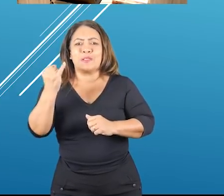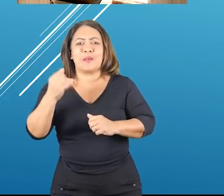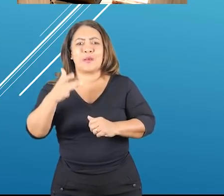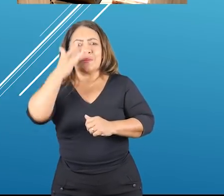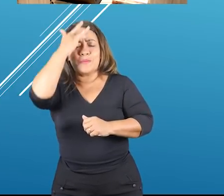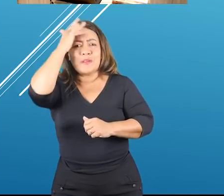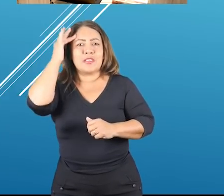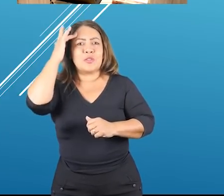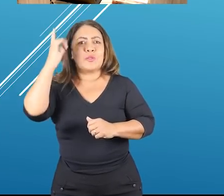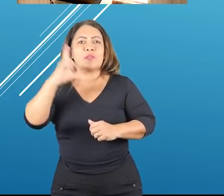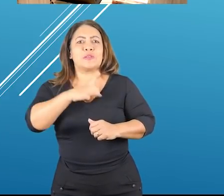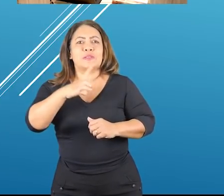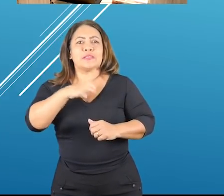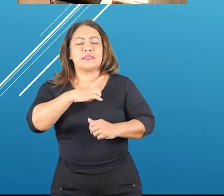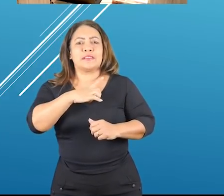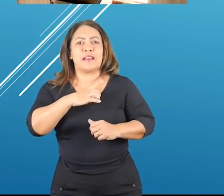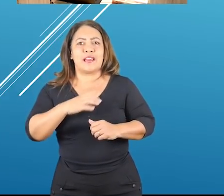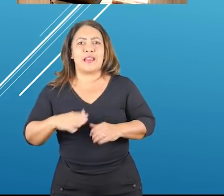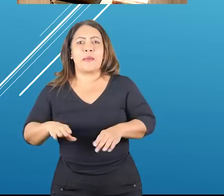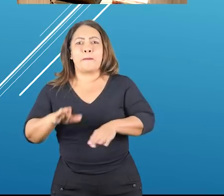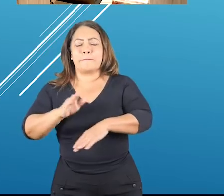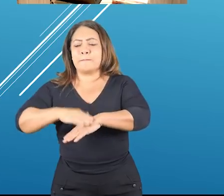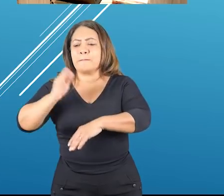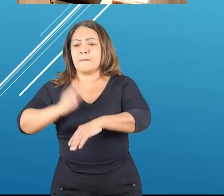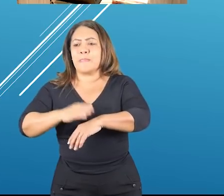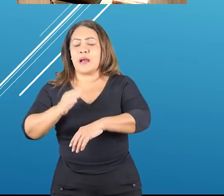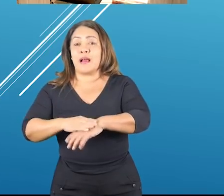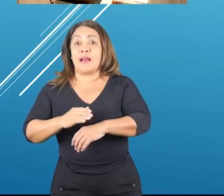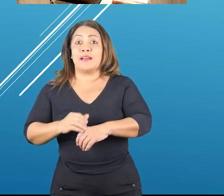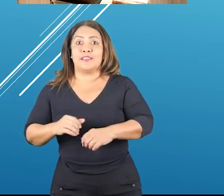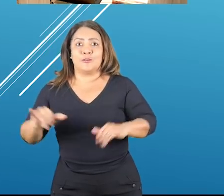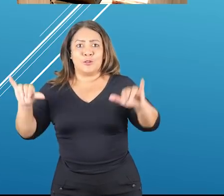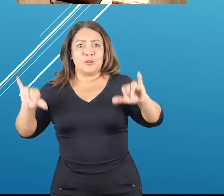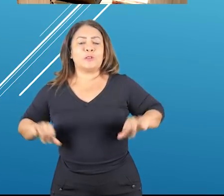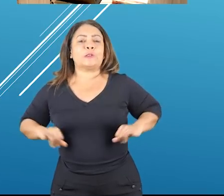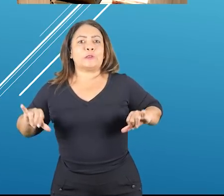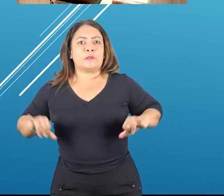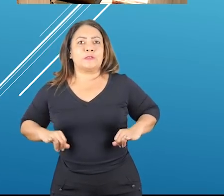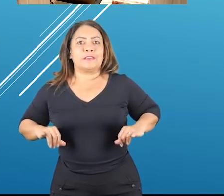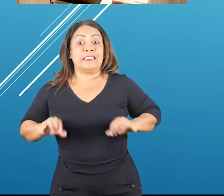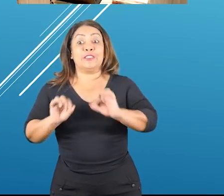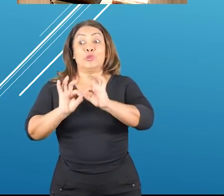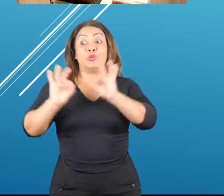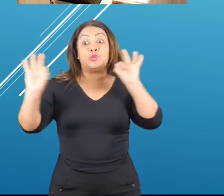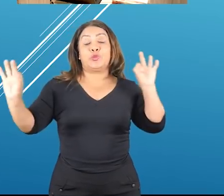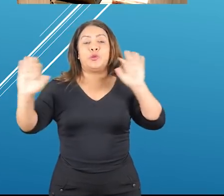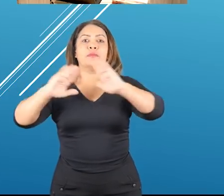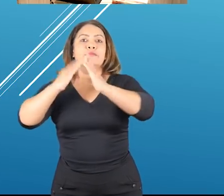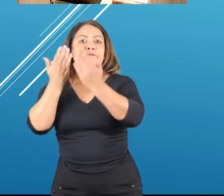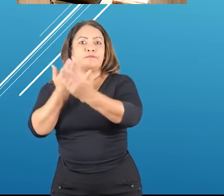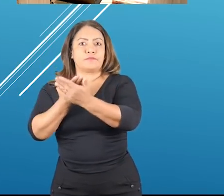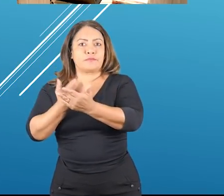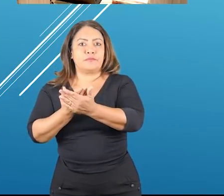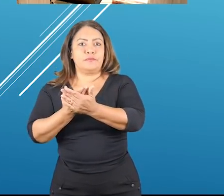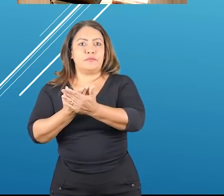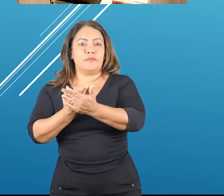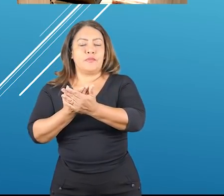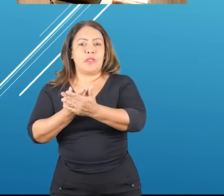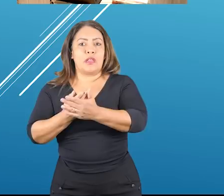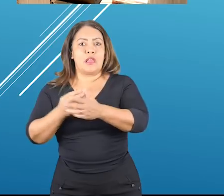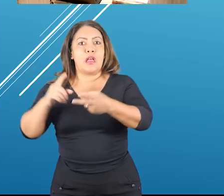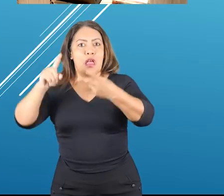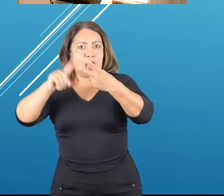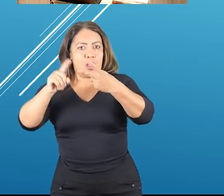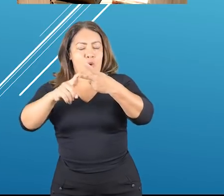vulnerabilidade e distantes da escola, né? Outra questão extremamente importante é o respeito